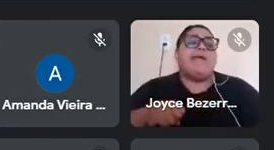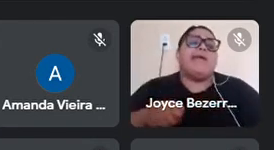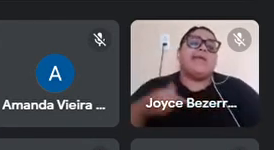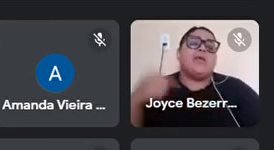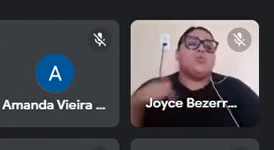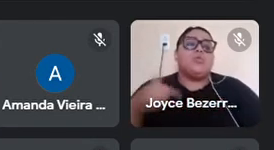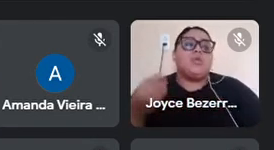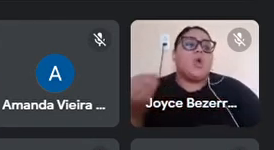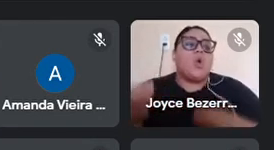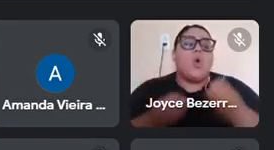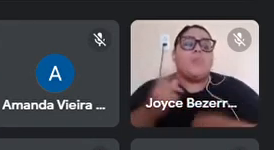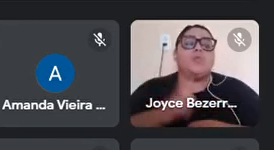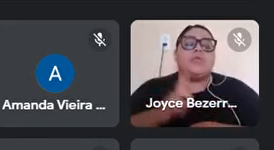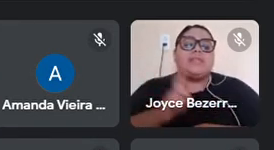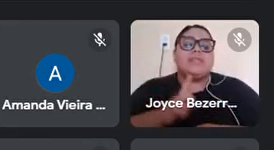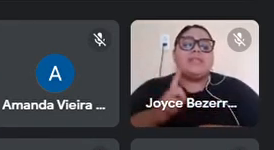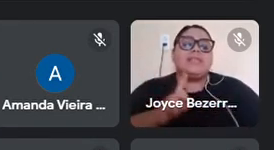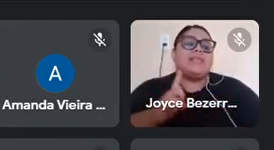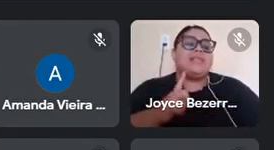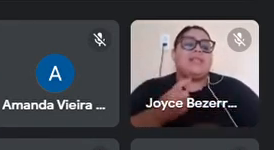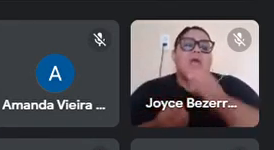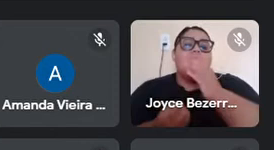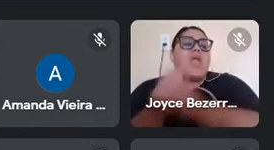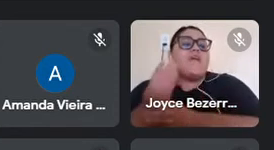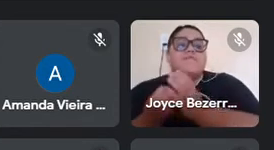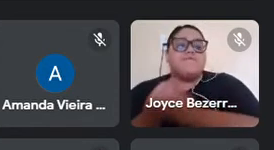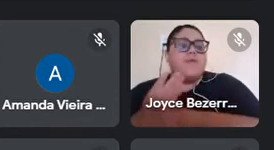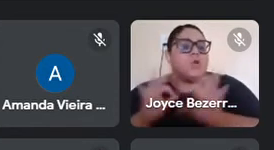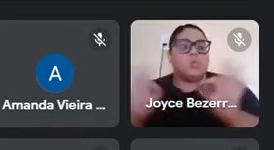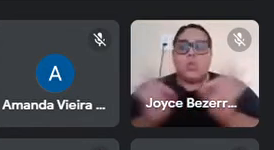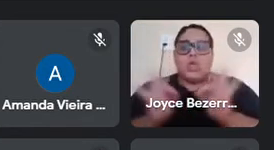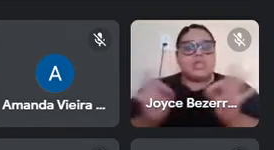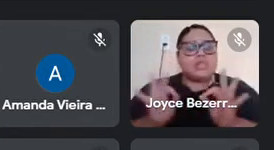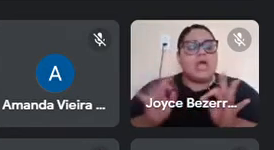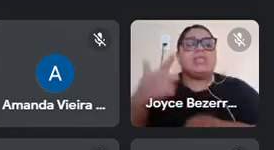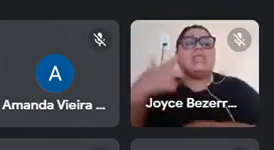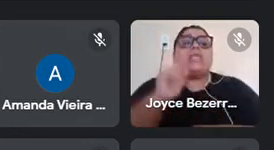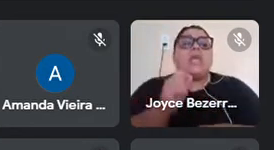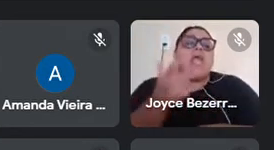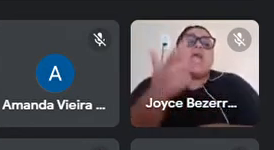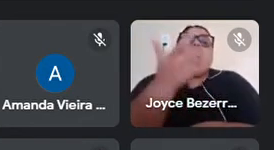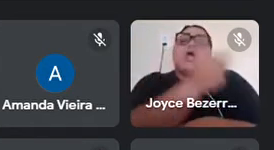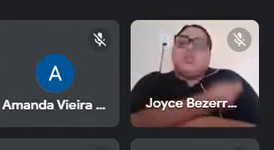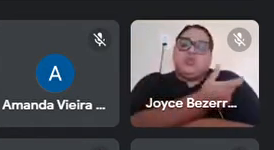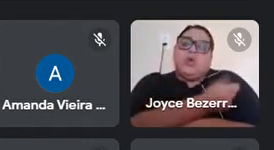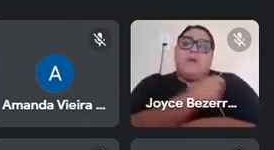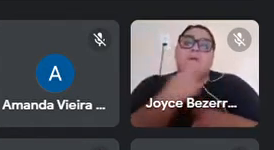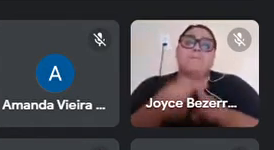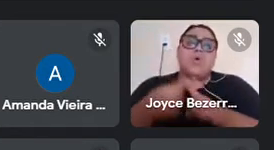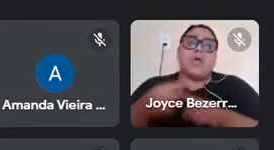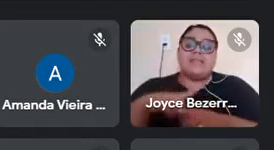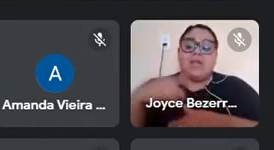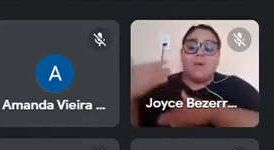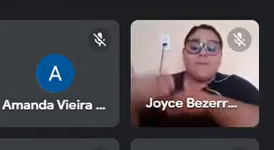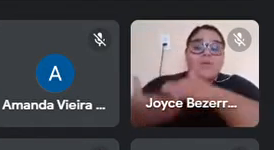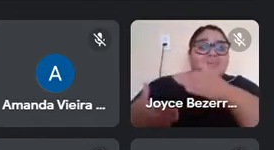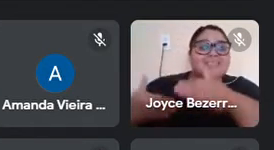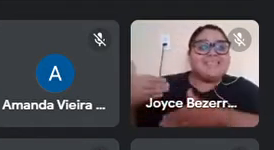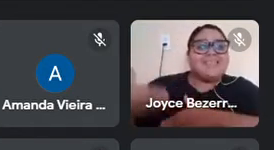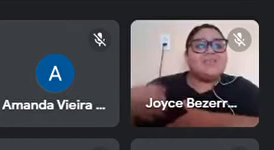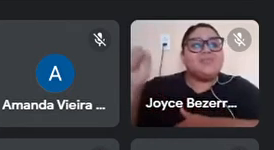causa efeitos nos indivíduos que as tomam, né? Porque elas passaram por um processo de lapidação muito